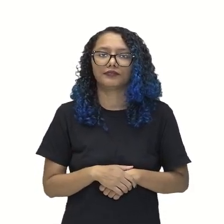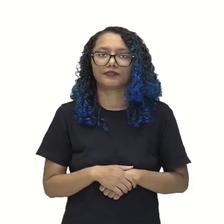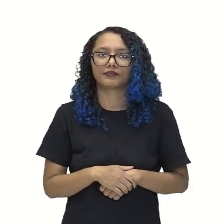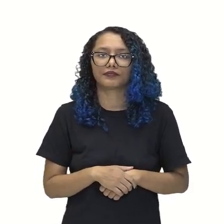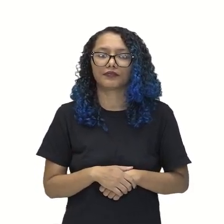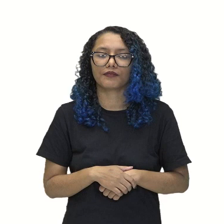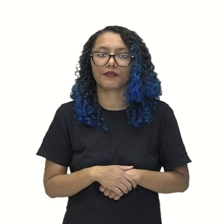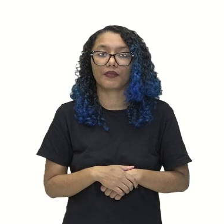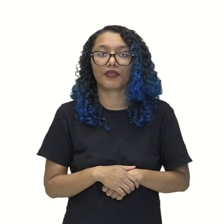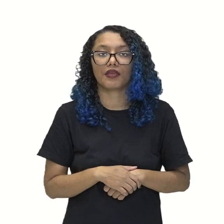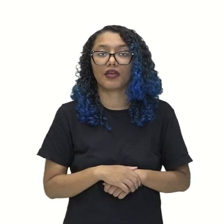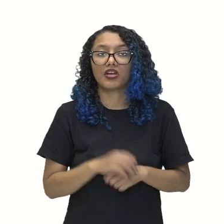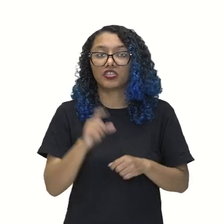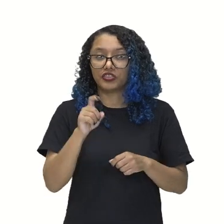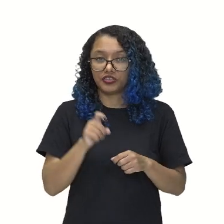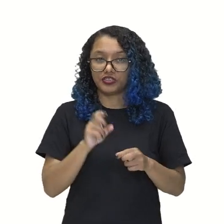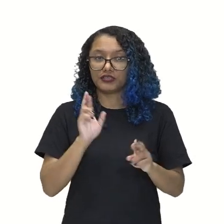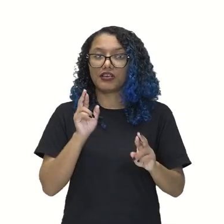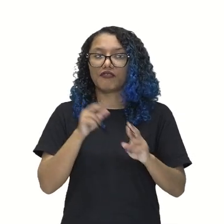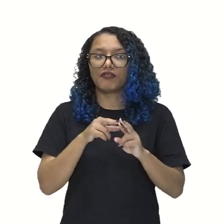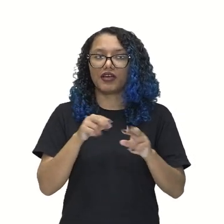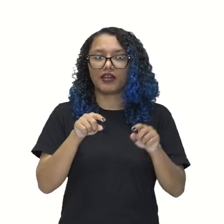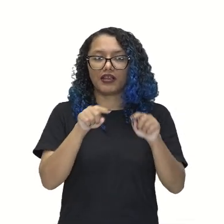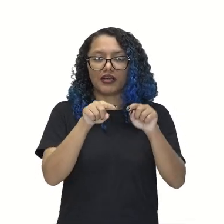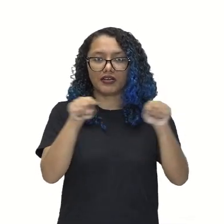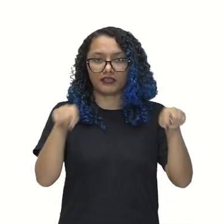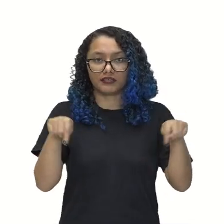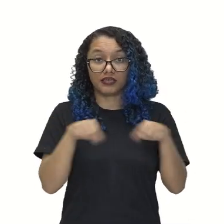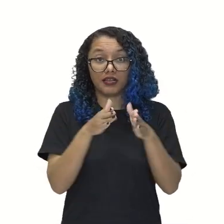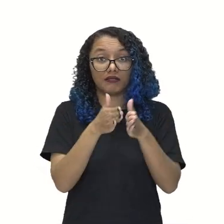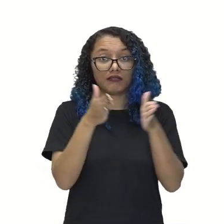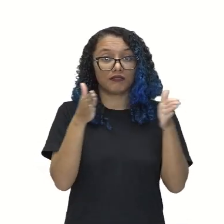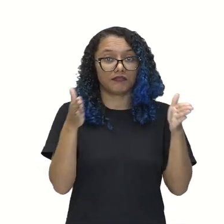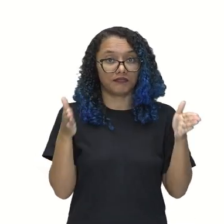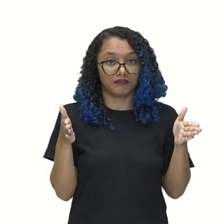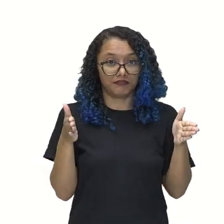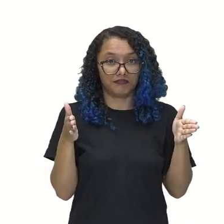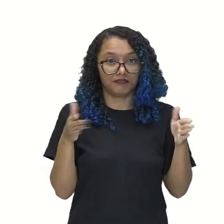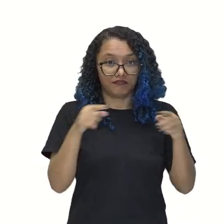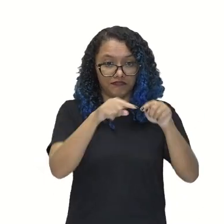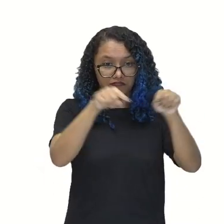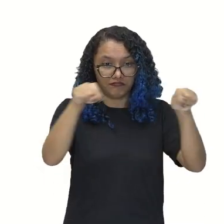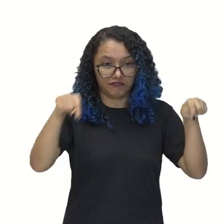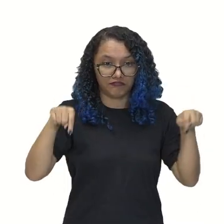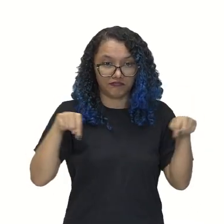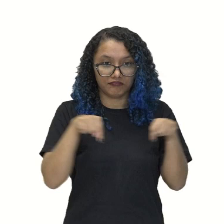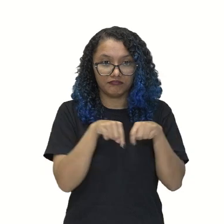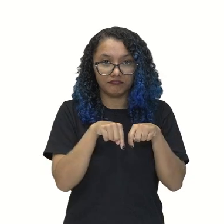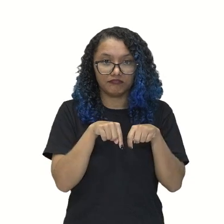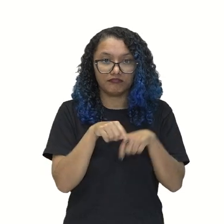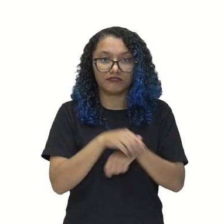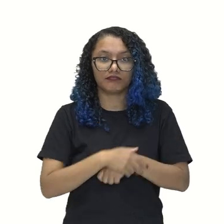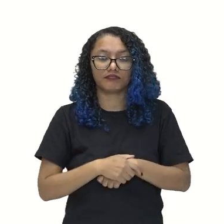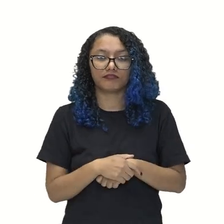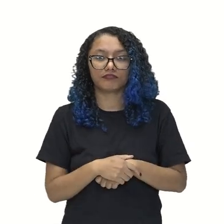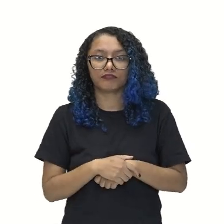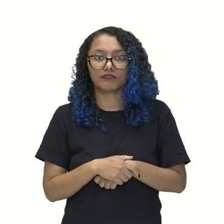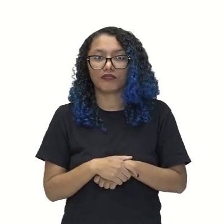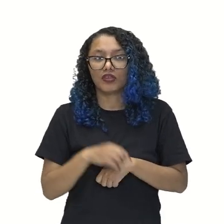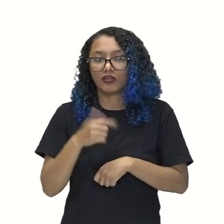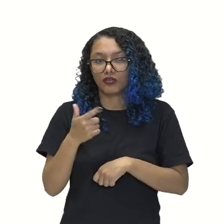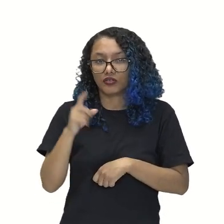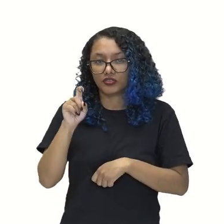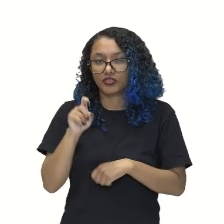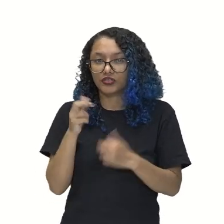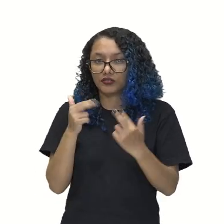salas grandes comportam o dobro das pequenas. Então, 2x é igual a y. Está aí